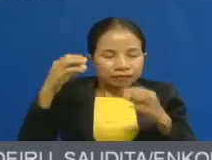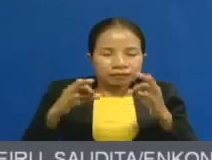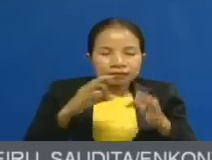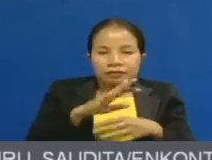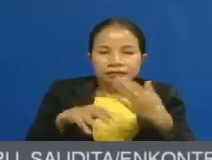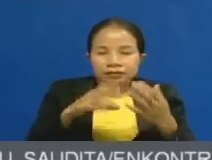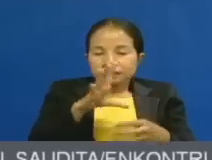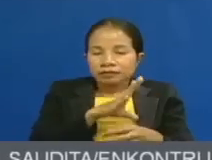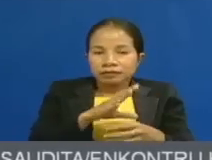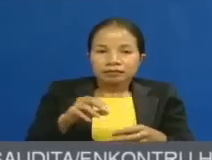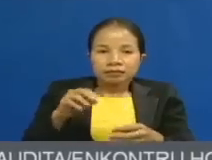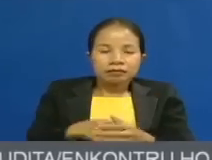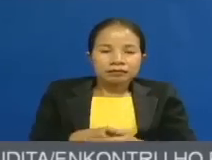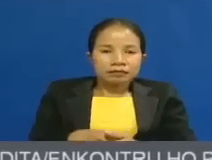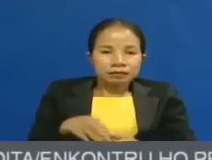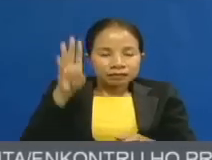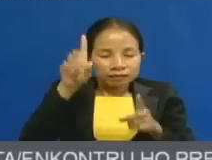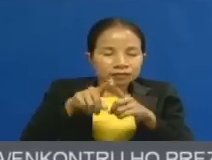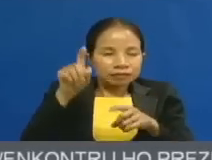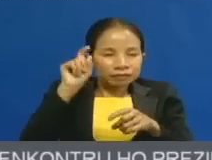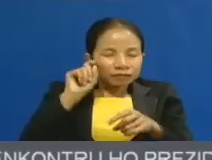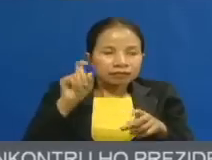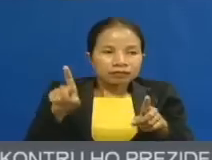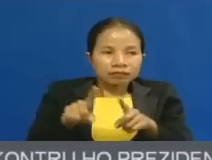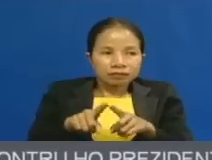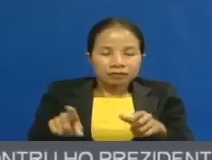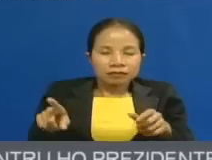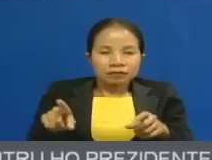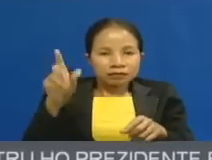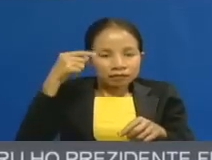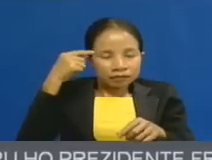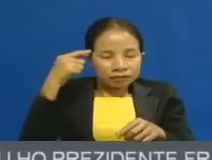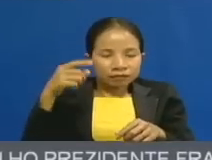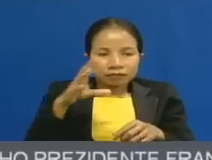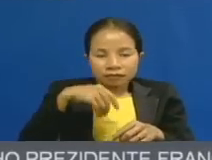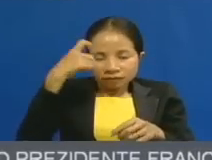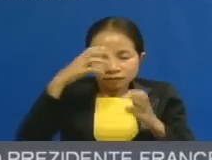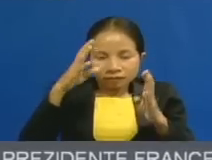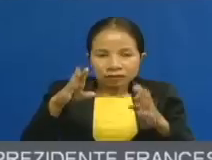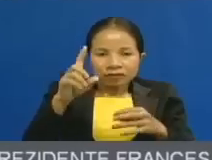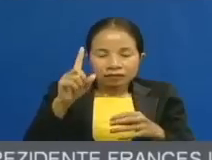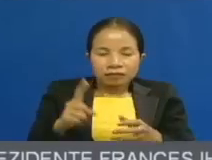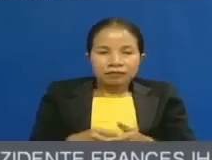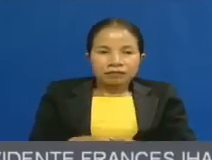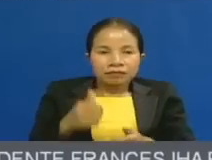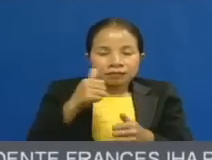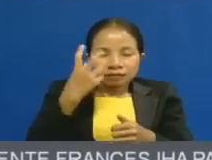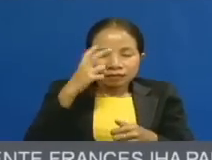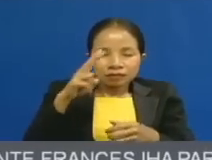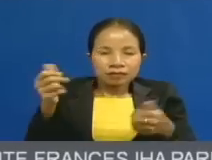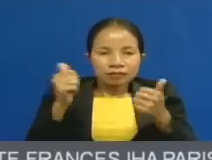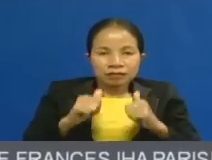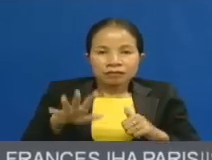totalmente da e tem uma boa relação nos mas bem, Anissan, ex-governante e academista e tu lhe tem a rei modelo Lima